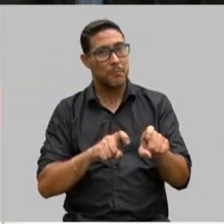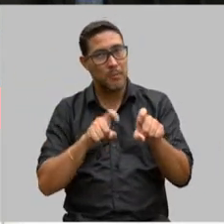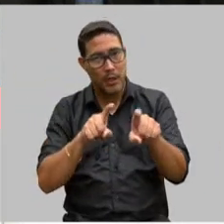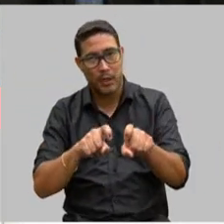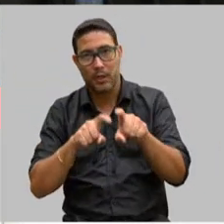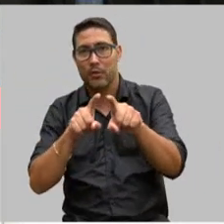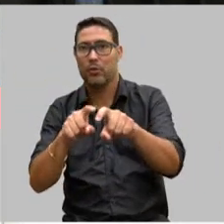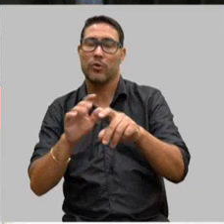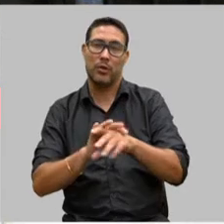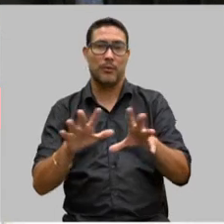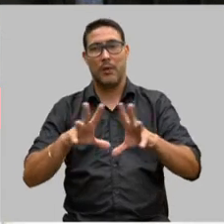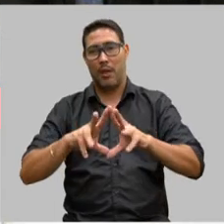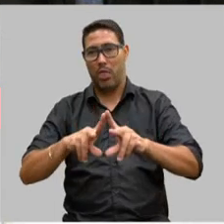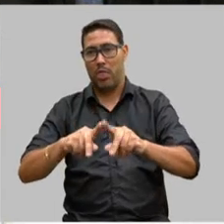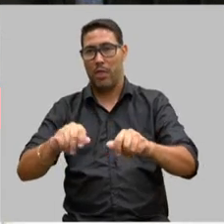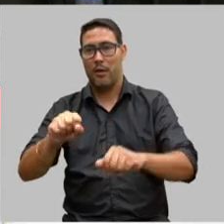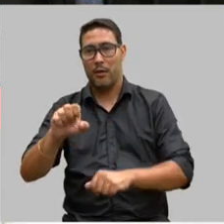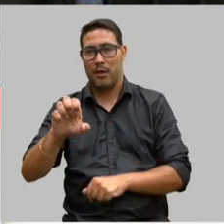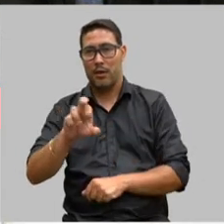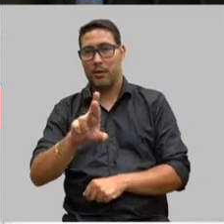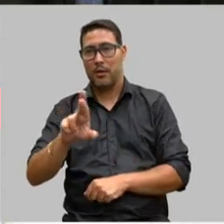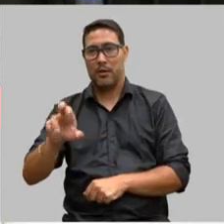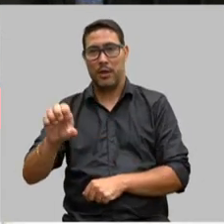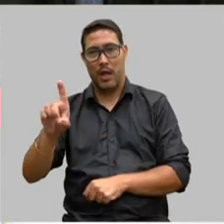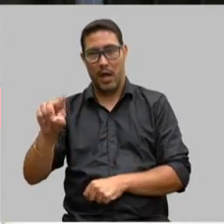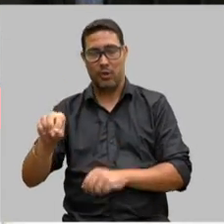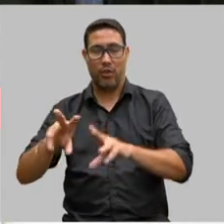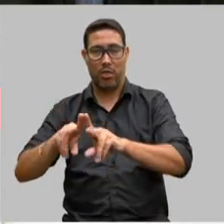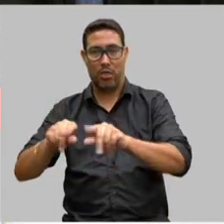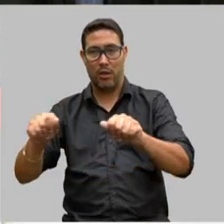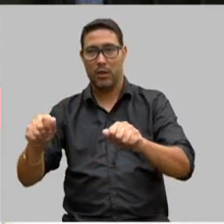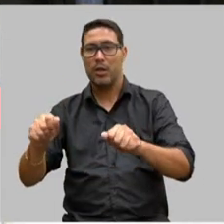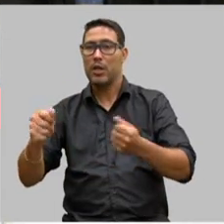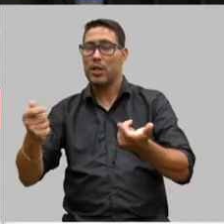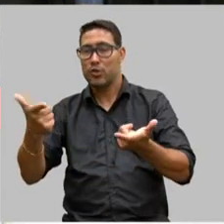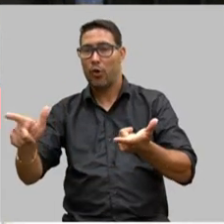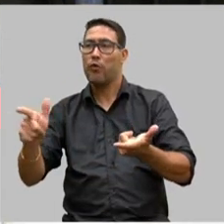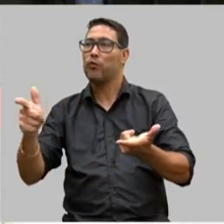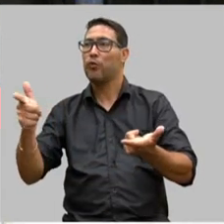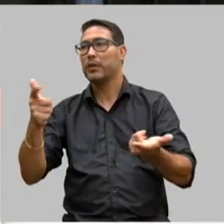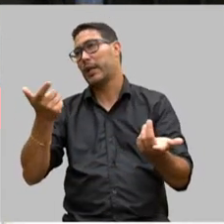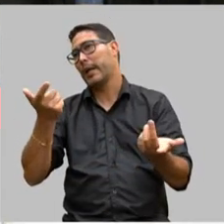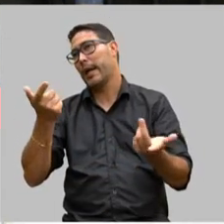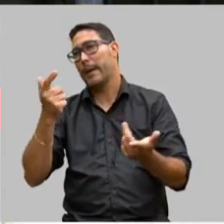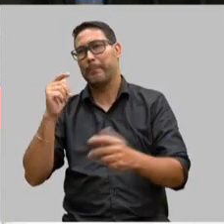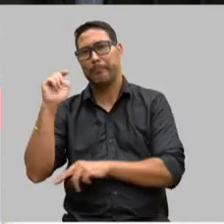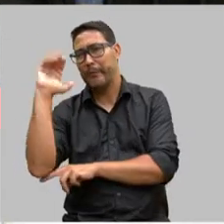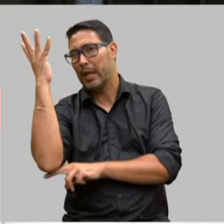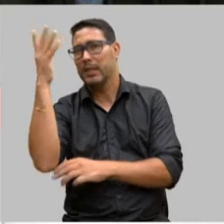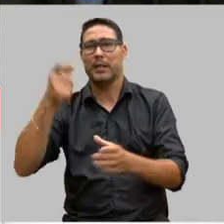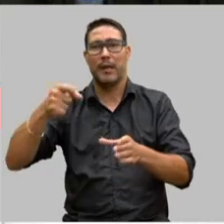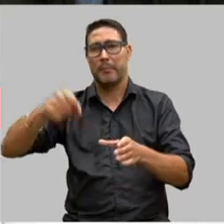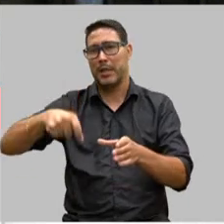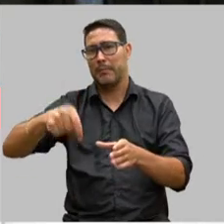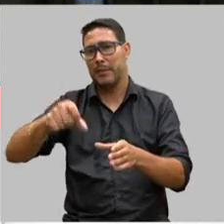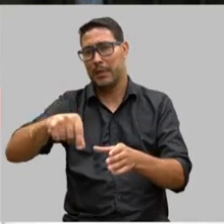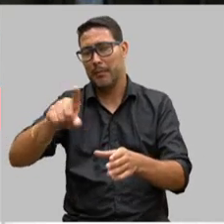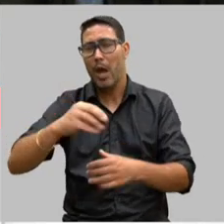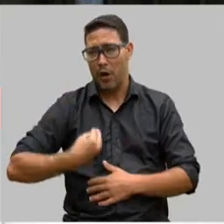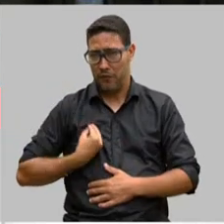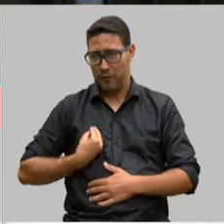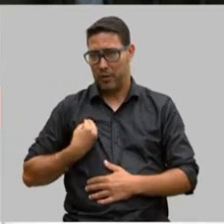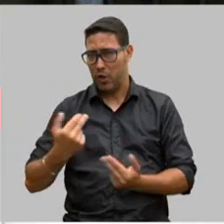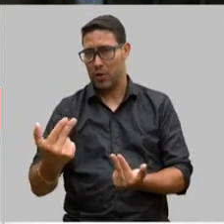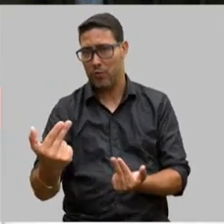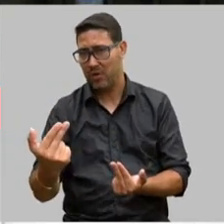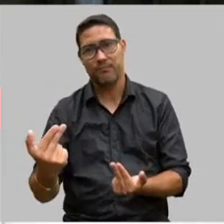destruir o cerrado e botar a planta no lugar funciona do mesmo jeito. Não funciona. Né? Nós estamos vivendo